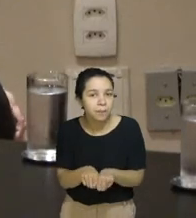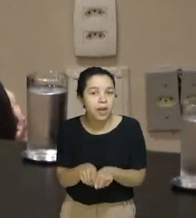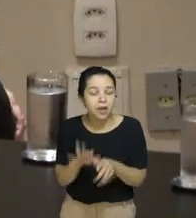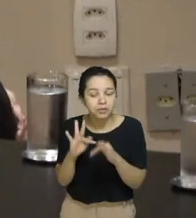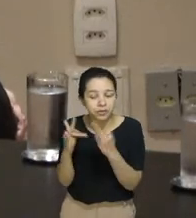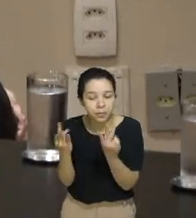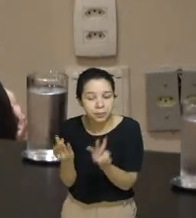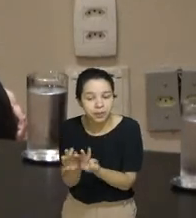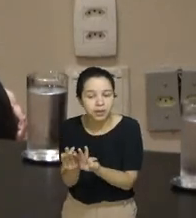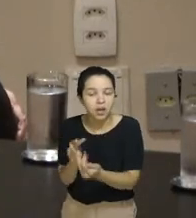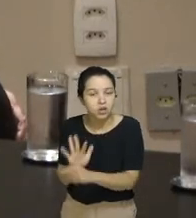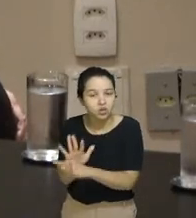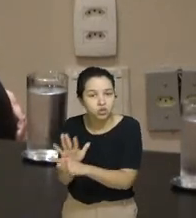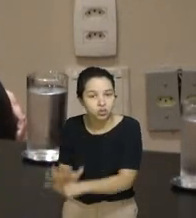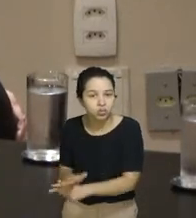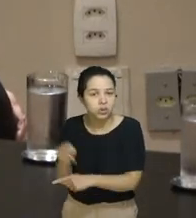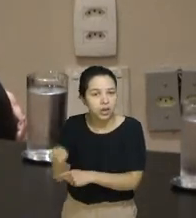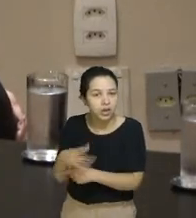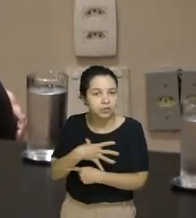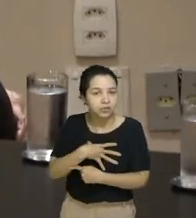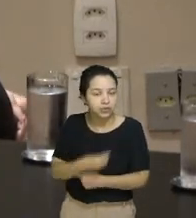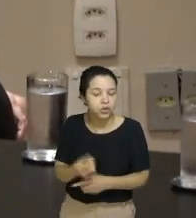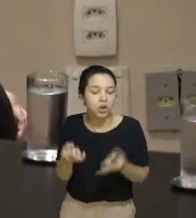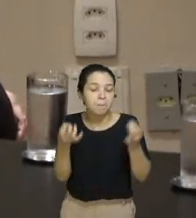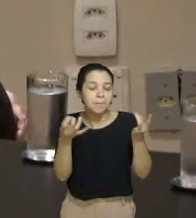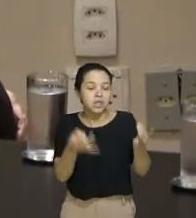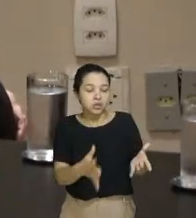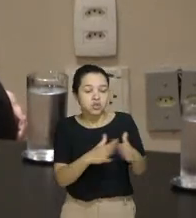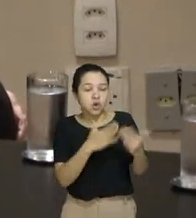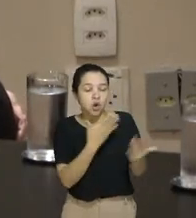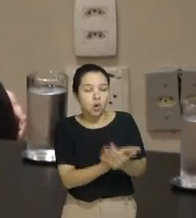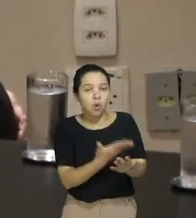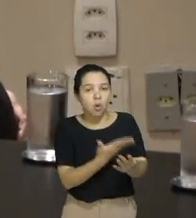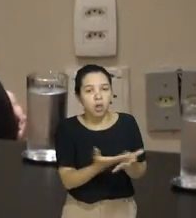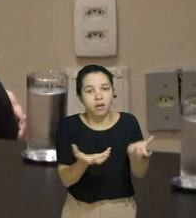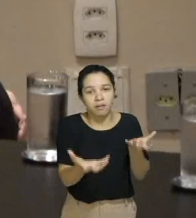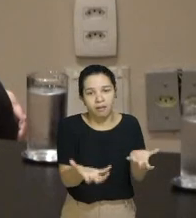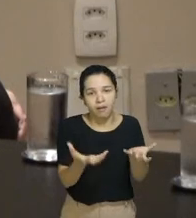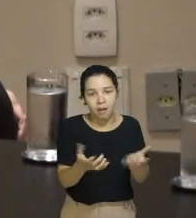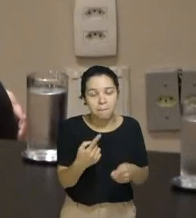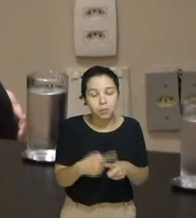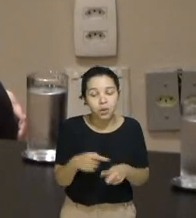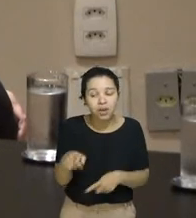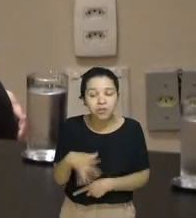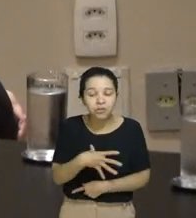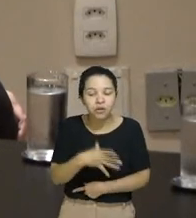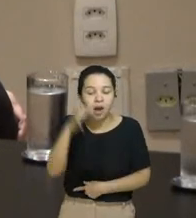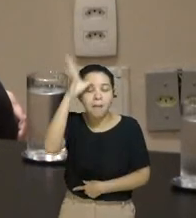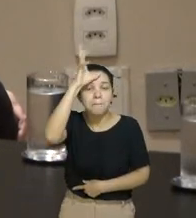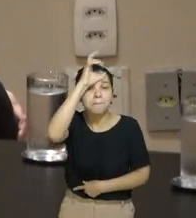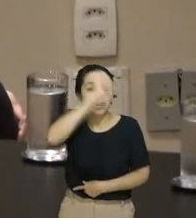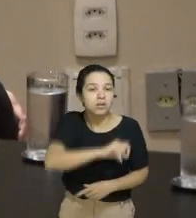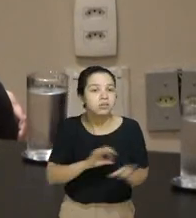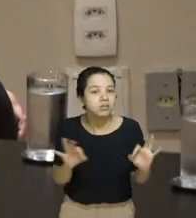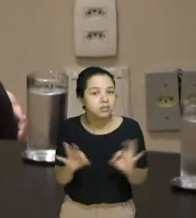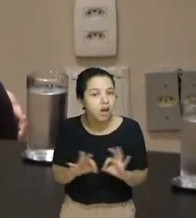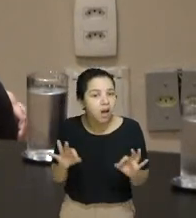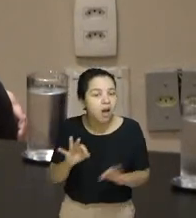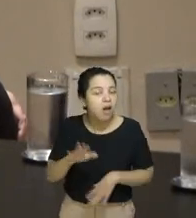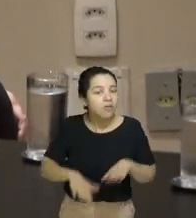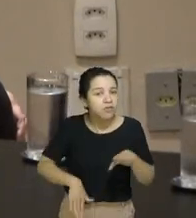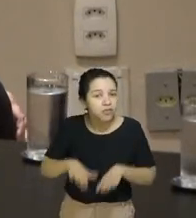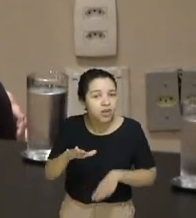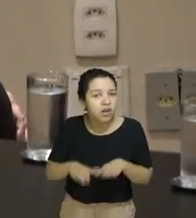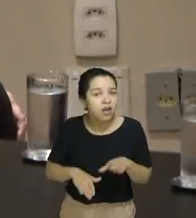porque aquele filho quer largar a escola, ou porque o filho não aprende, ou porque tá se cortando, já